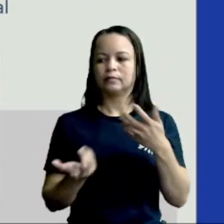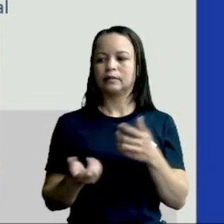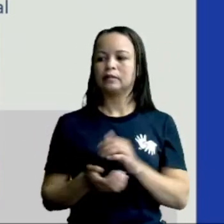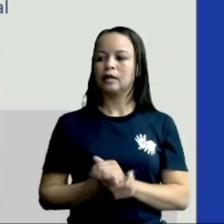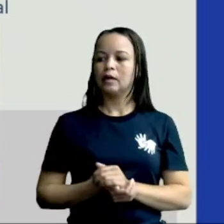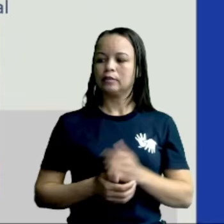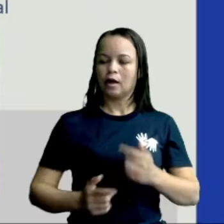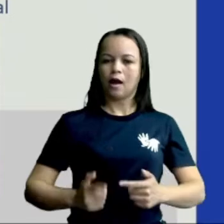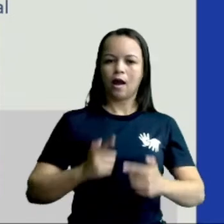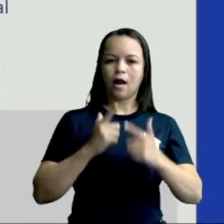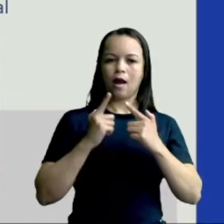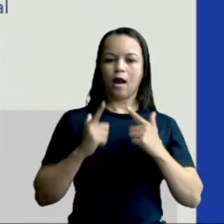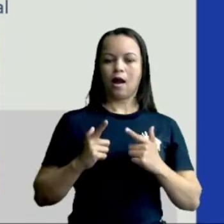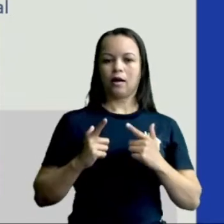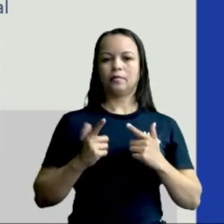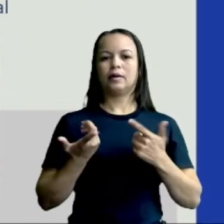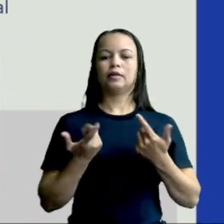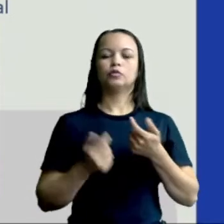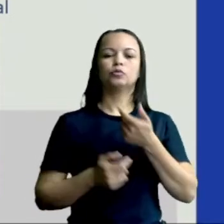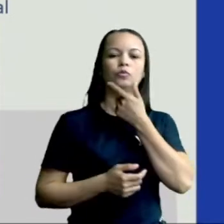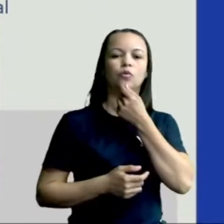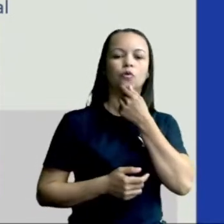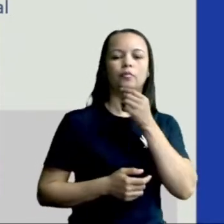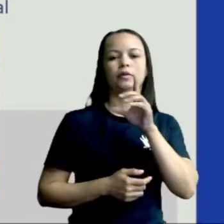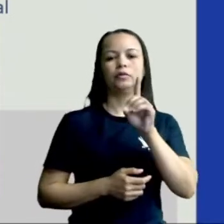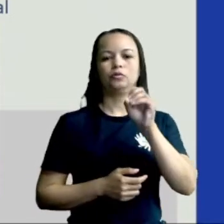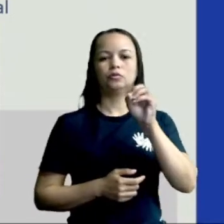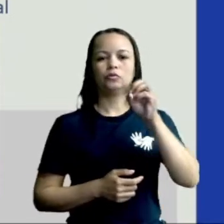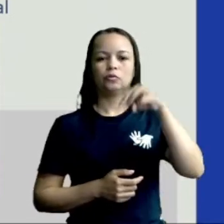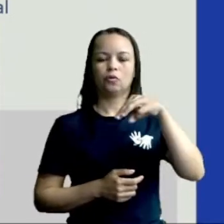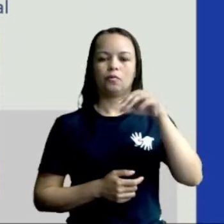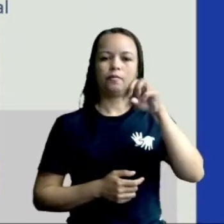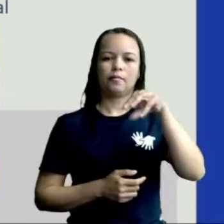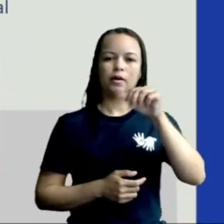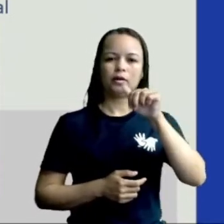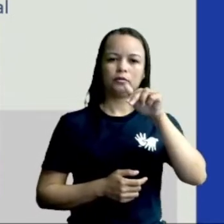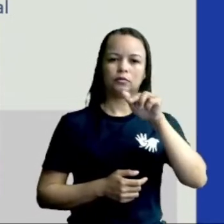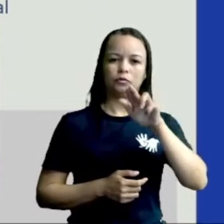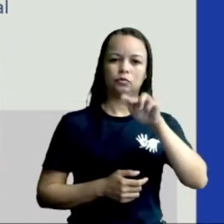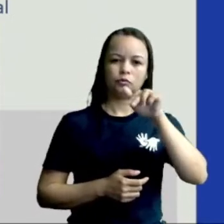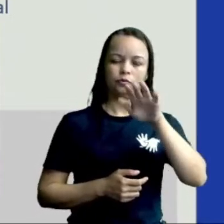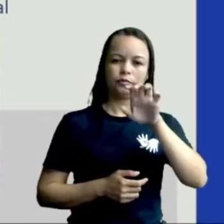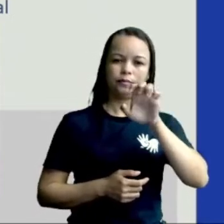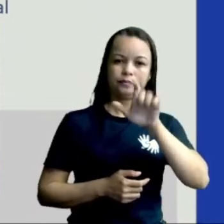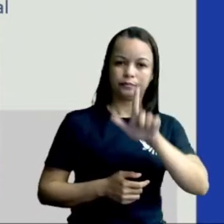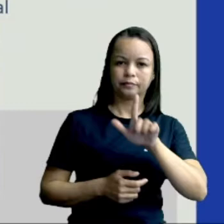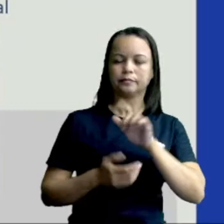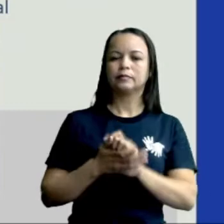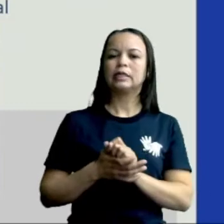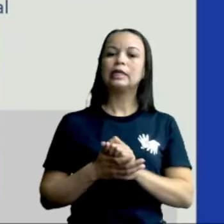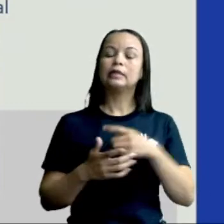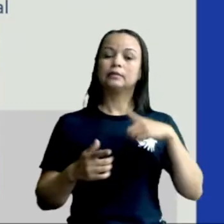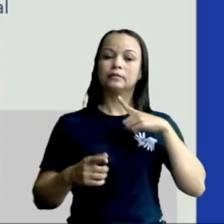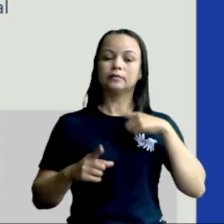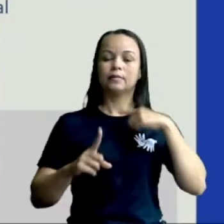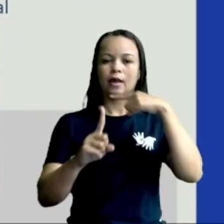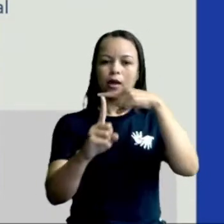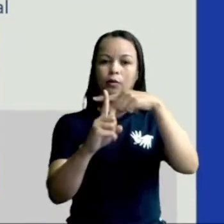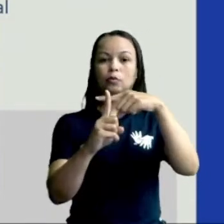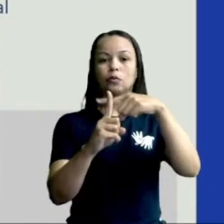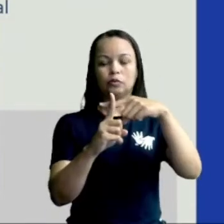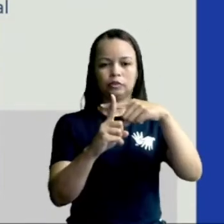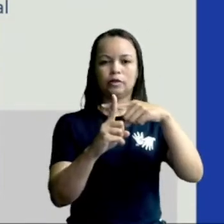primeira arma que recebemos de Dom Manuel após os feitos das Tabocas, a cruz, que remete à